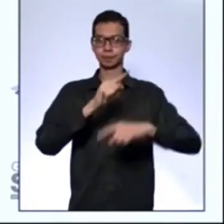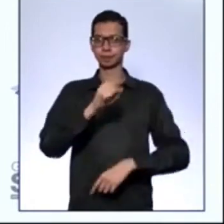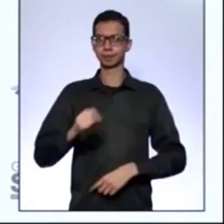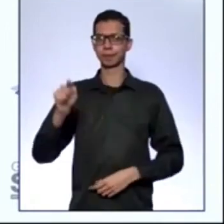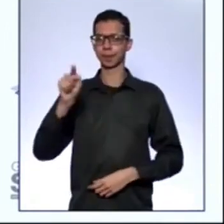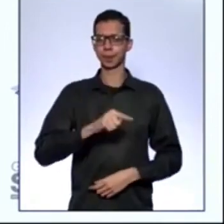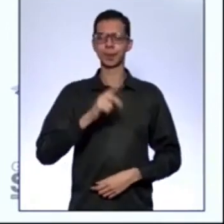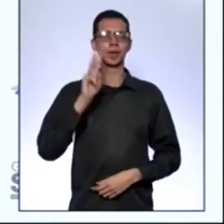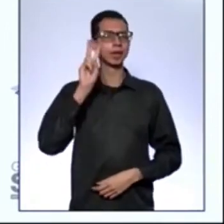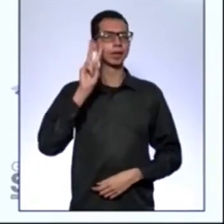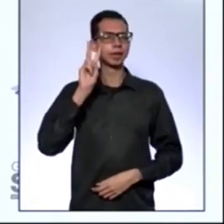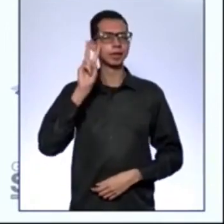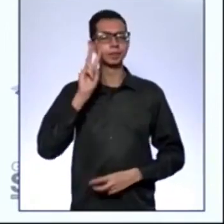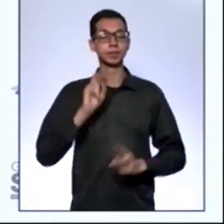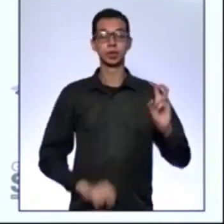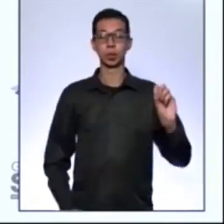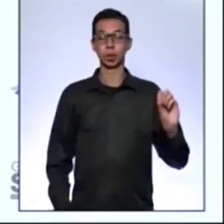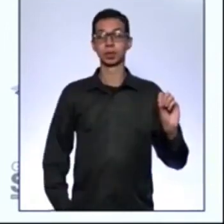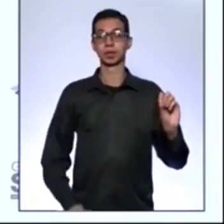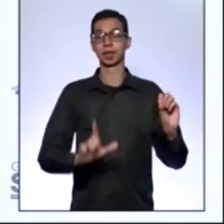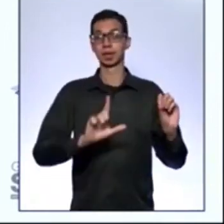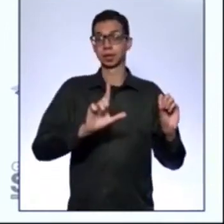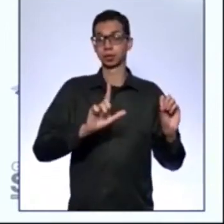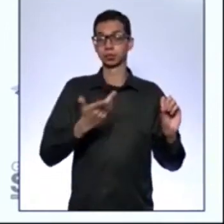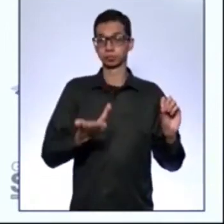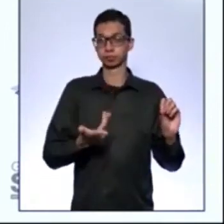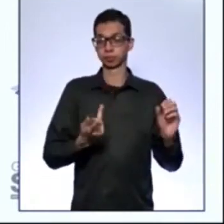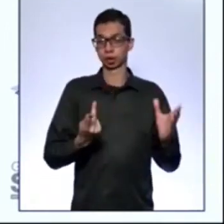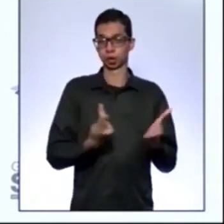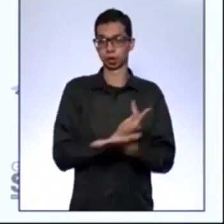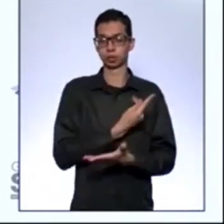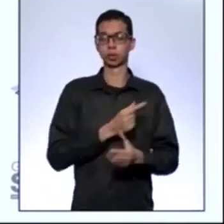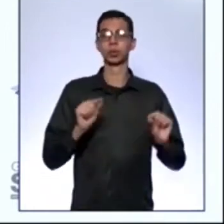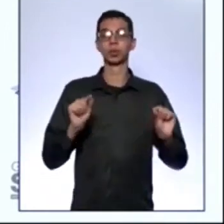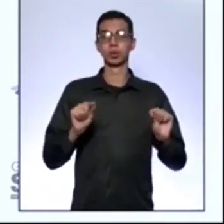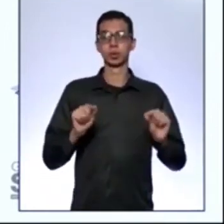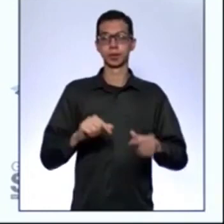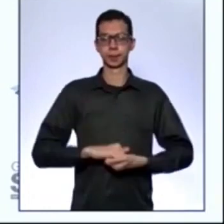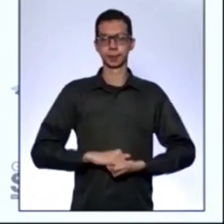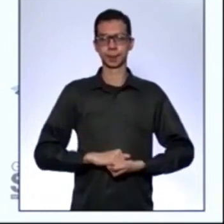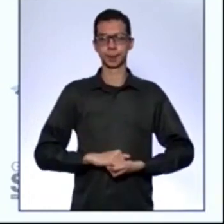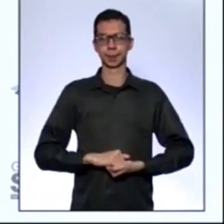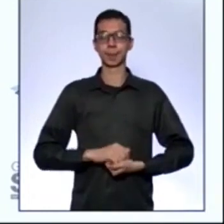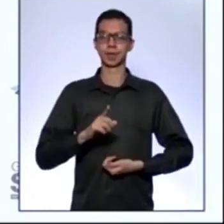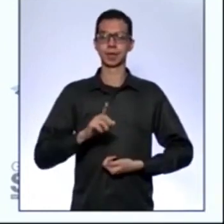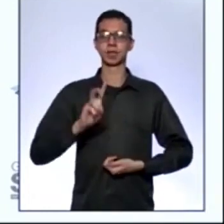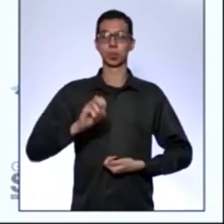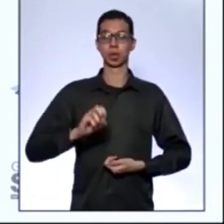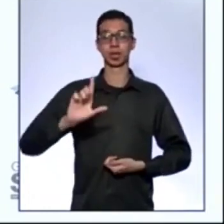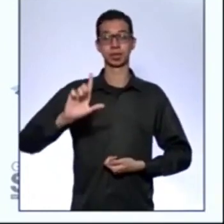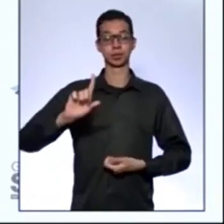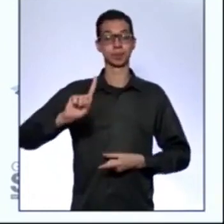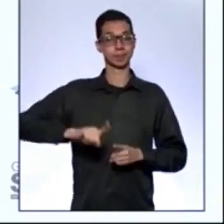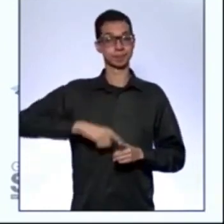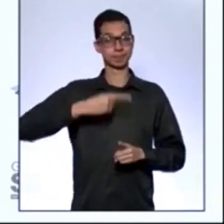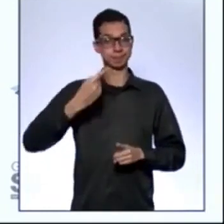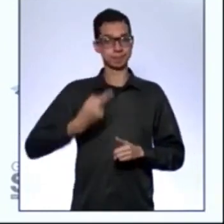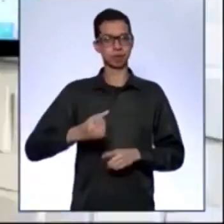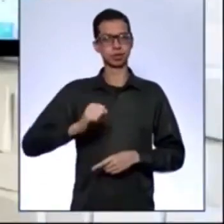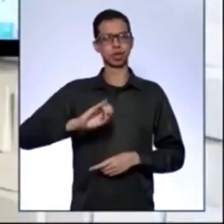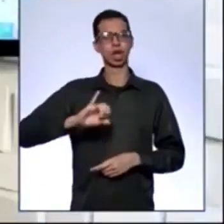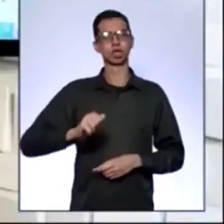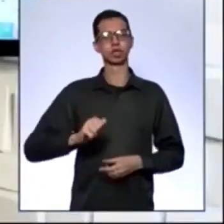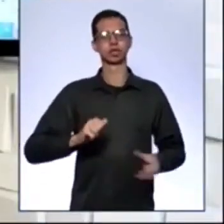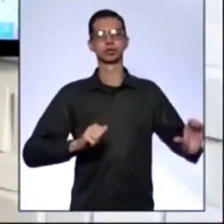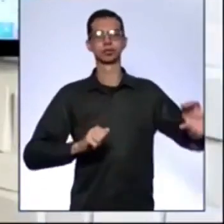50 litros Foi uma coincidência Foi uma coincidência que você vai adicionar 50 litros de leite de si só já